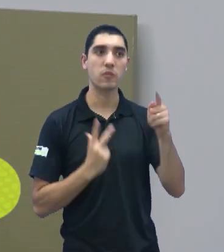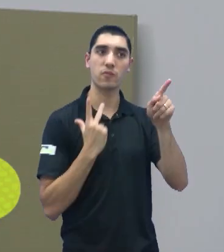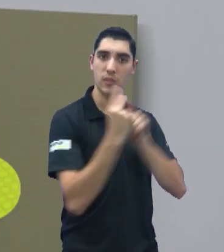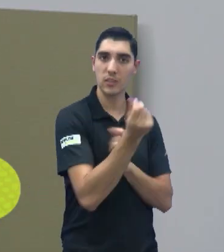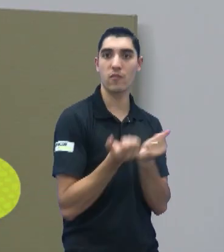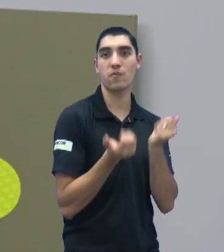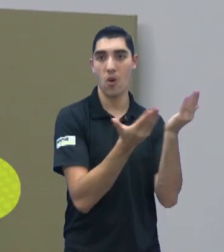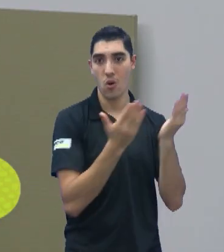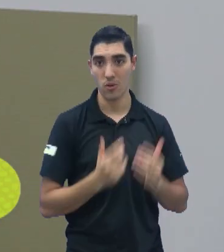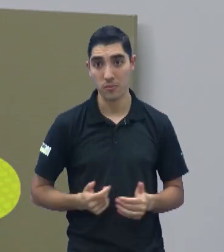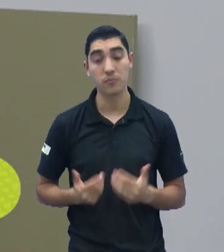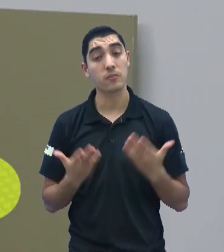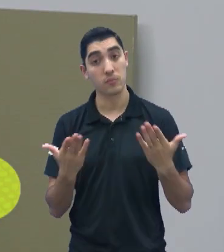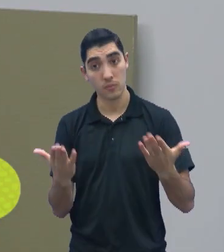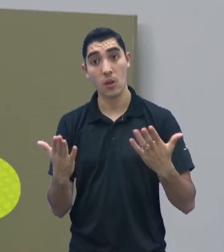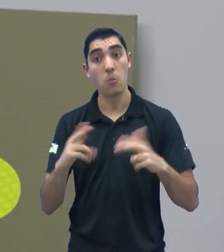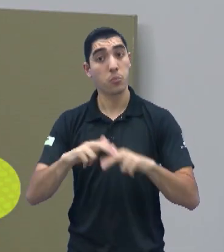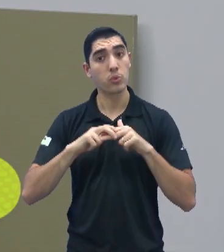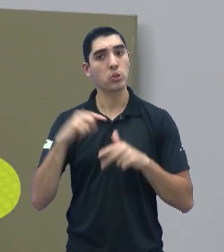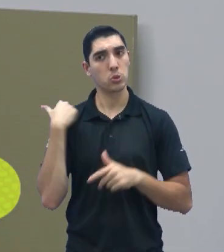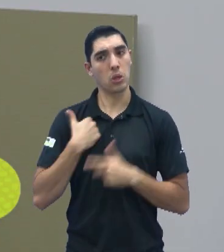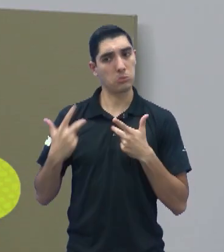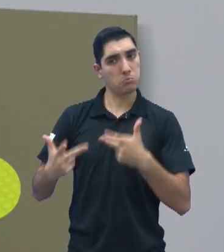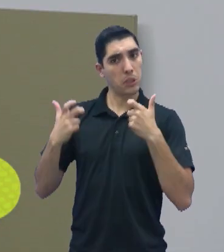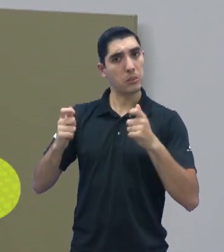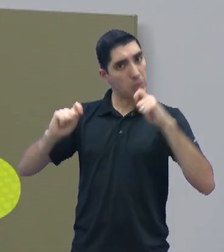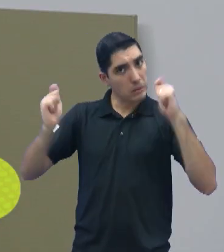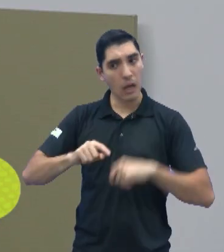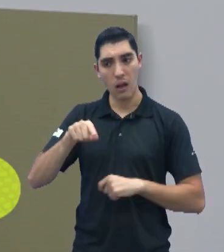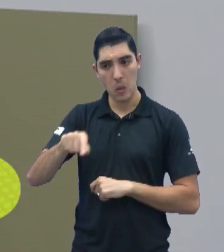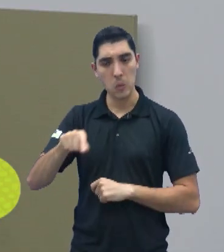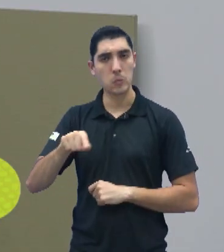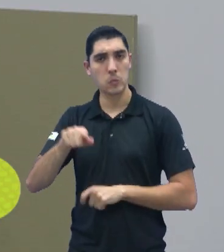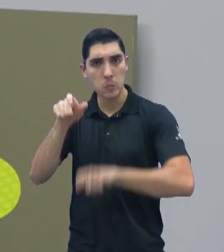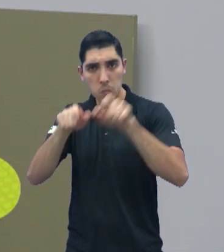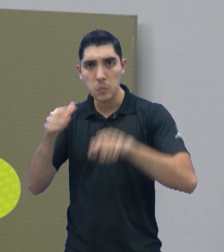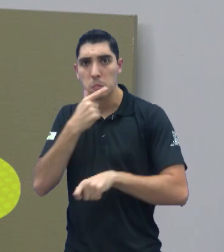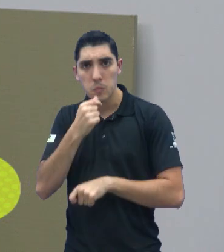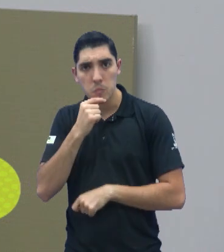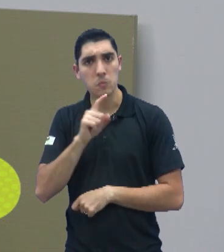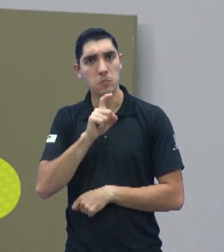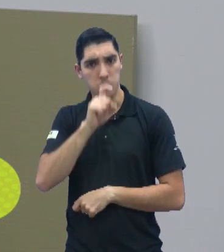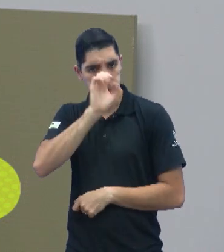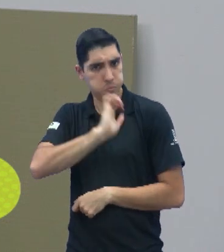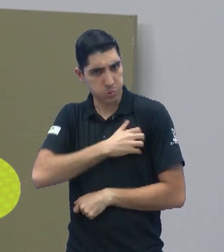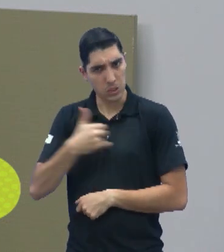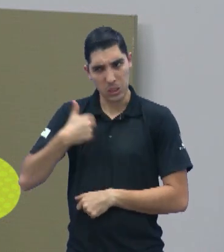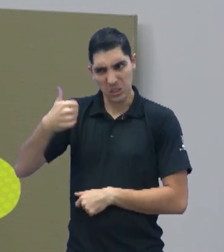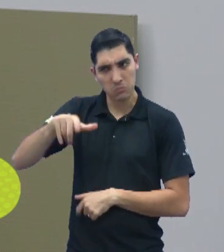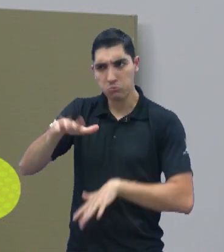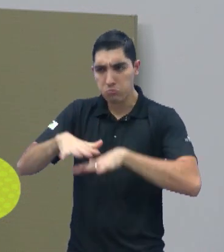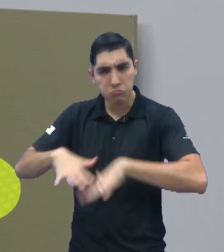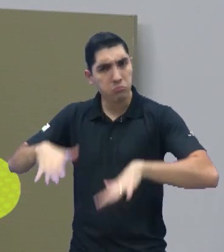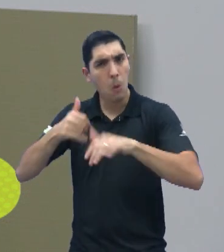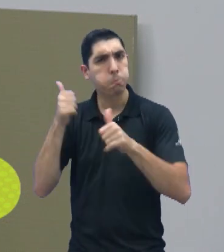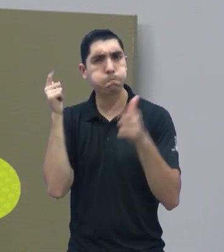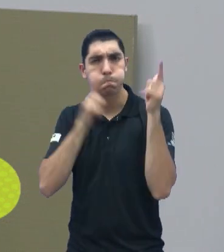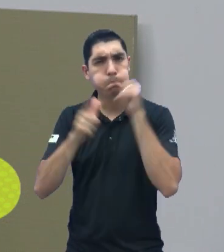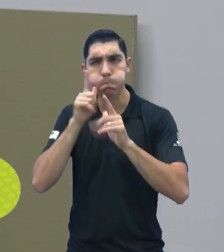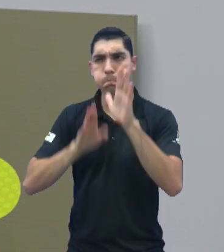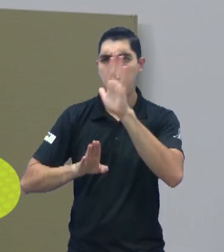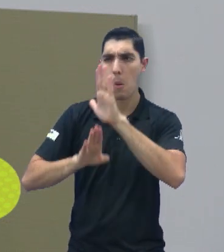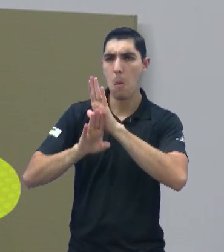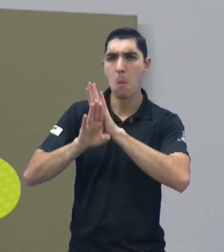do campeonato até agora, assim, é nítida a evolução dos meninos, o crescimento deles, claro, fruto de muito trabalho deles, do dia a dia, então eu acredito que vem